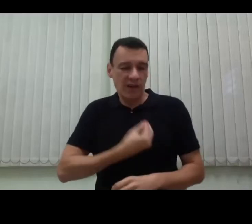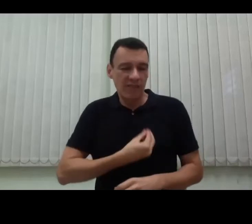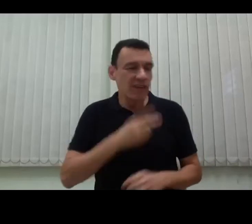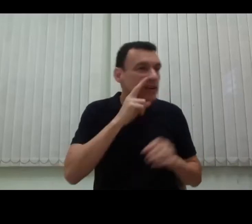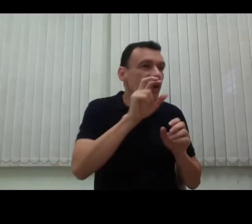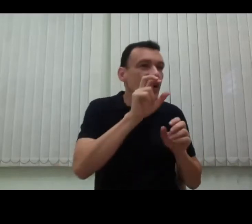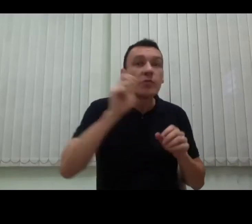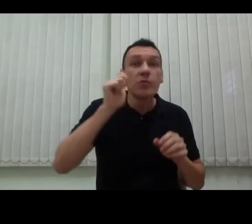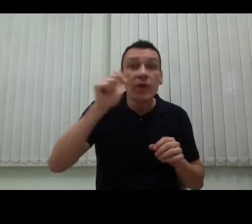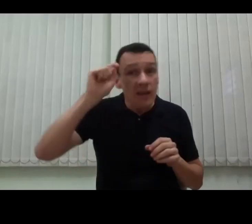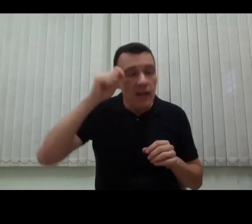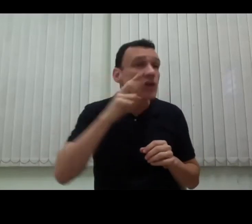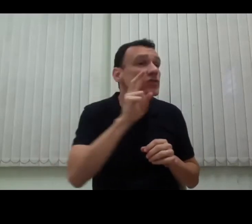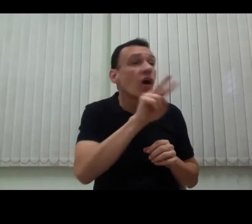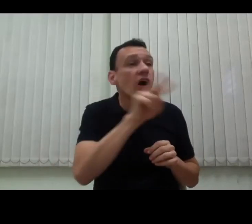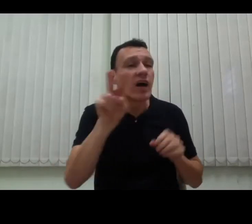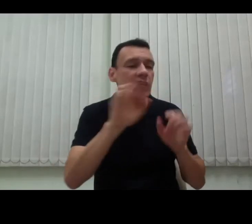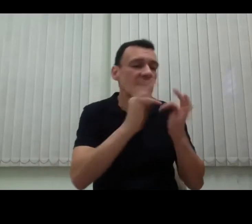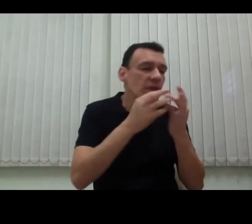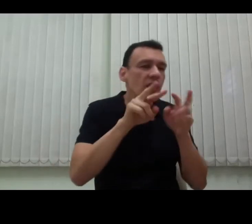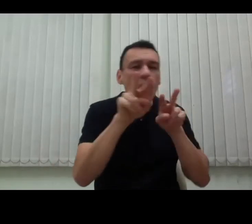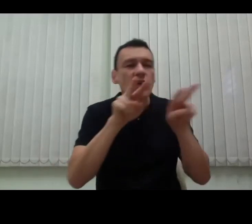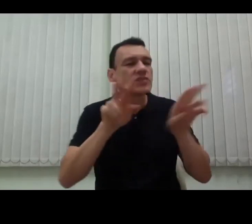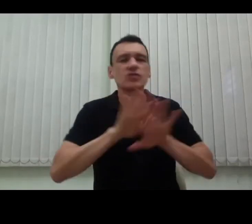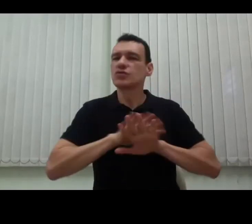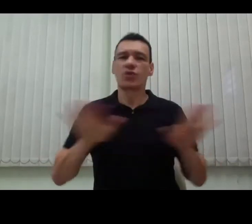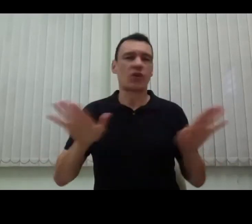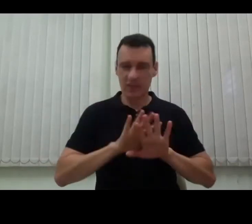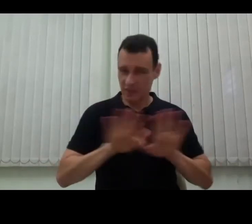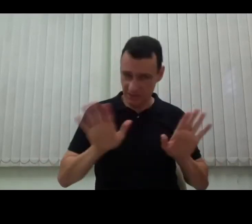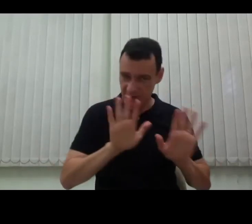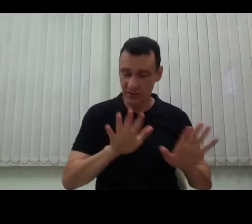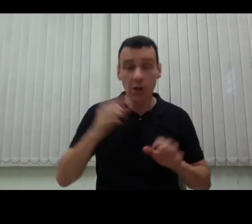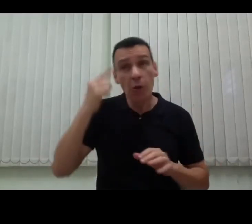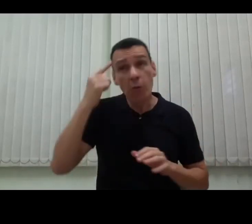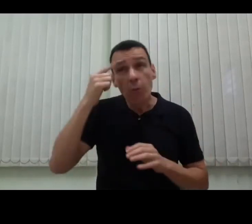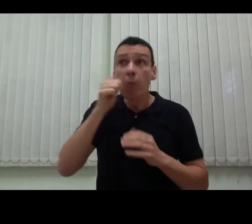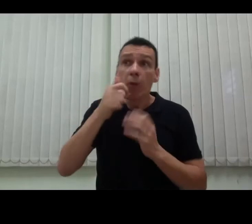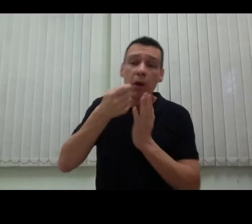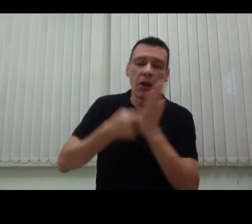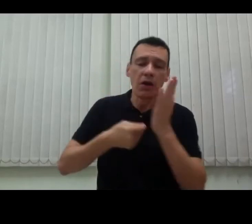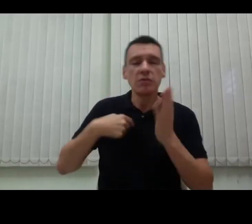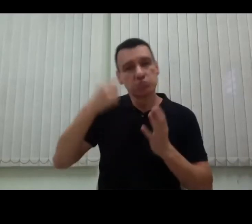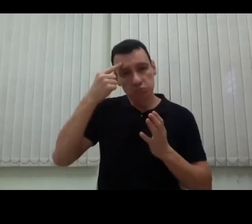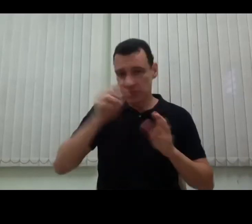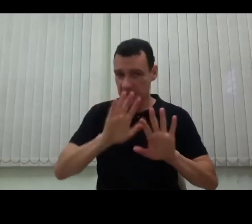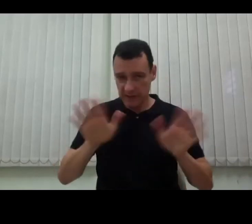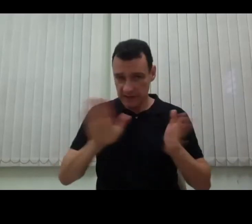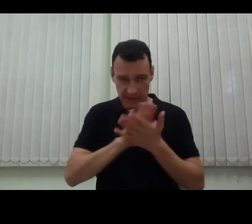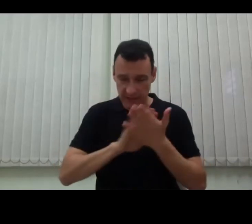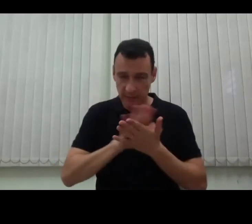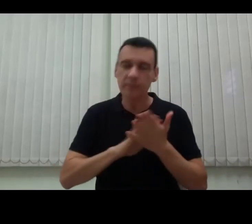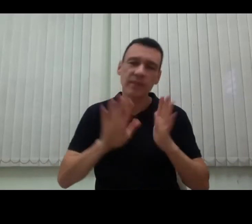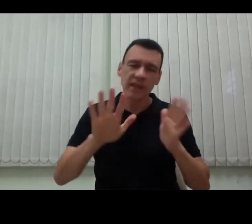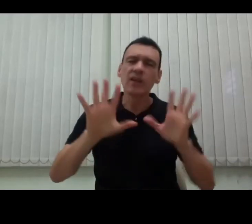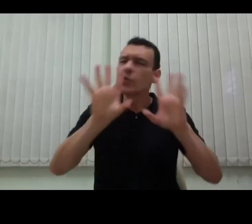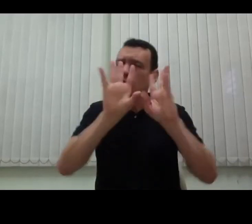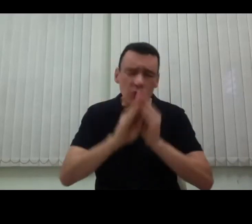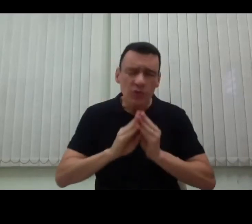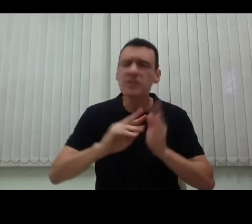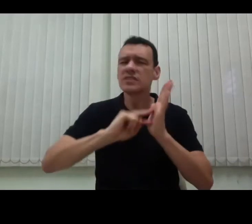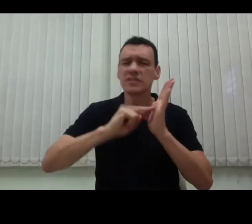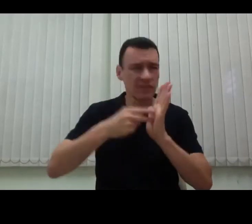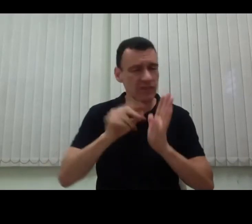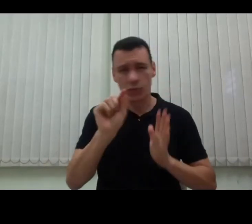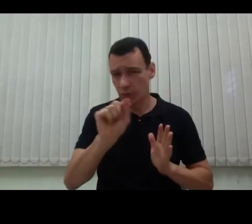E também os espaços, né? Então, o espaço escolar é uma reflexão que eu gostaria de trazer. O espaço